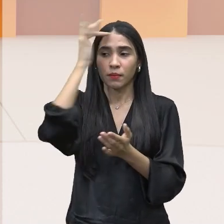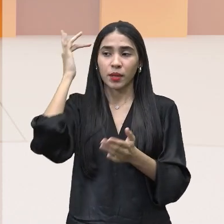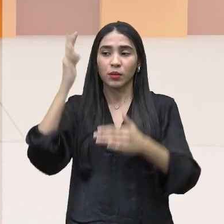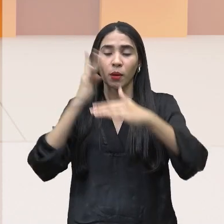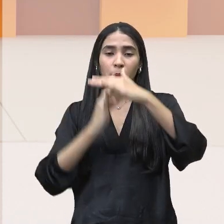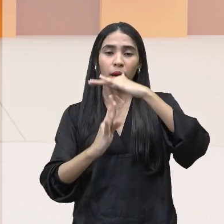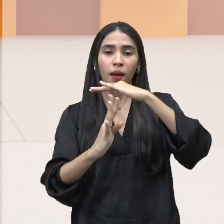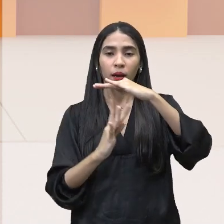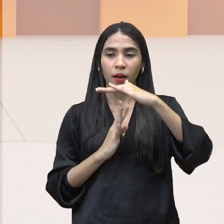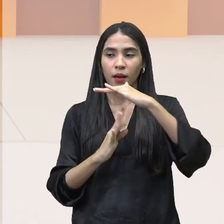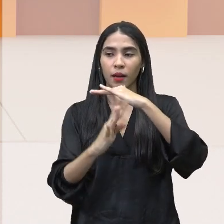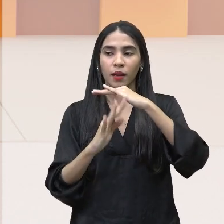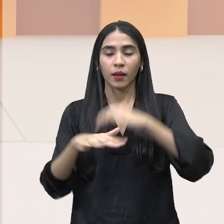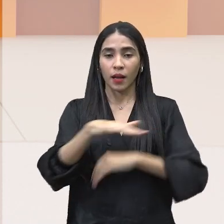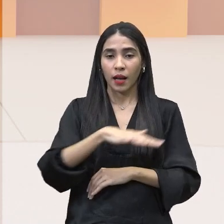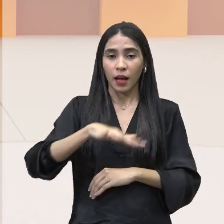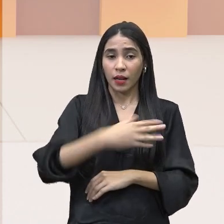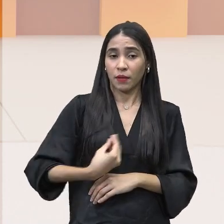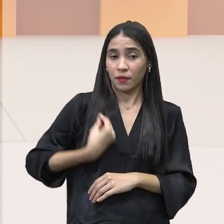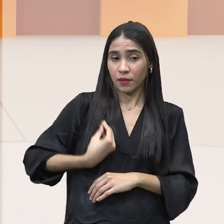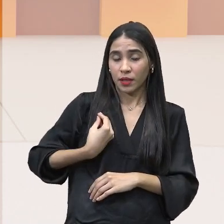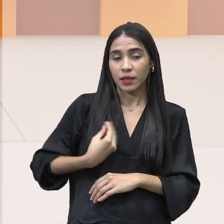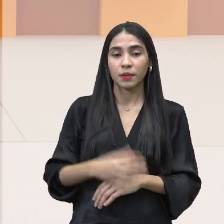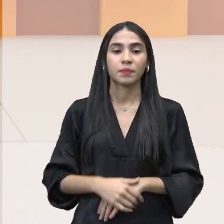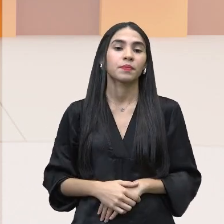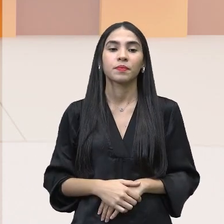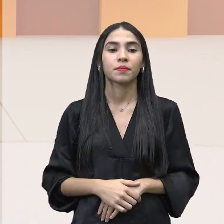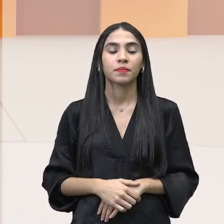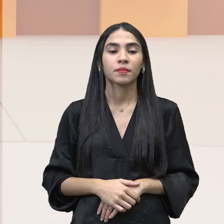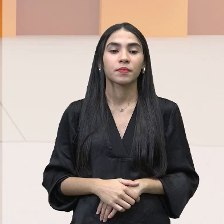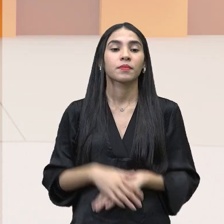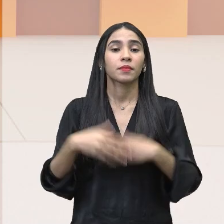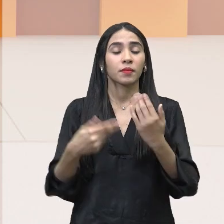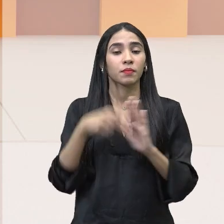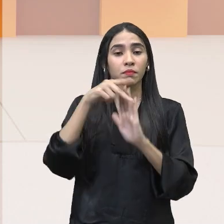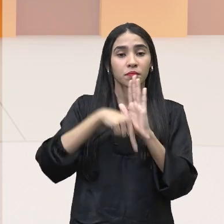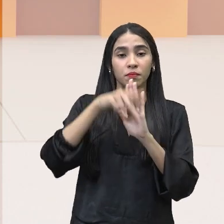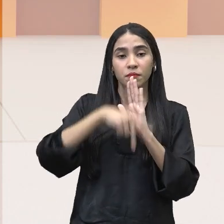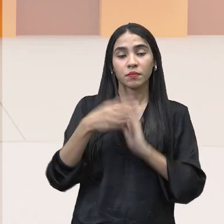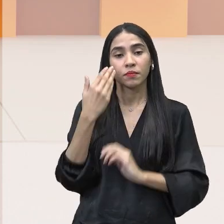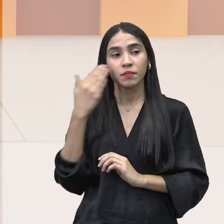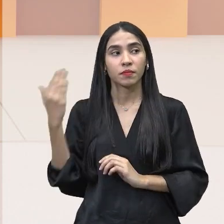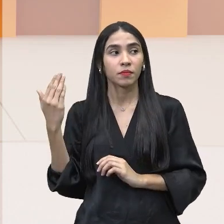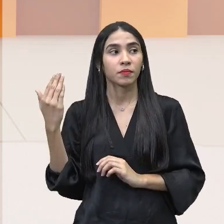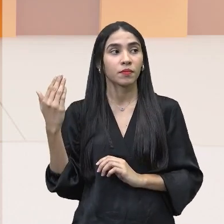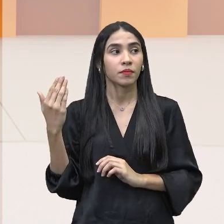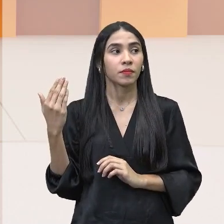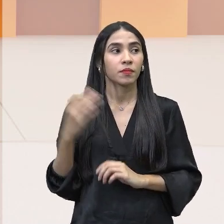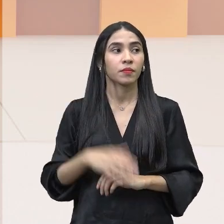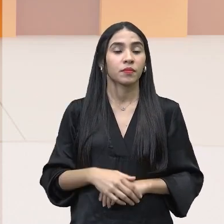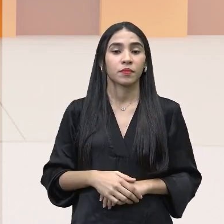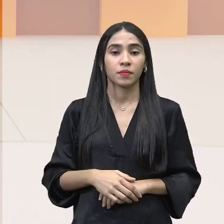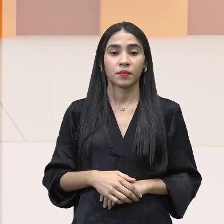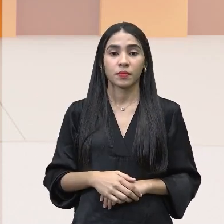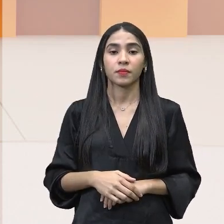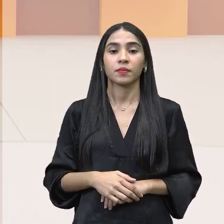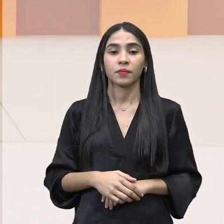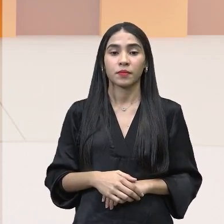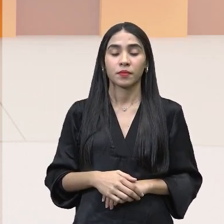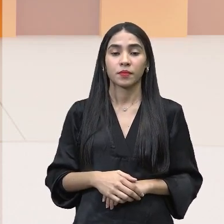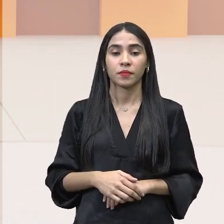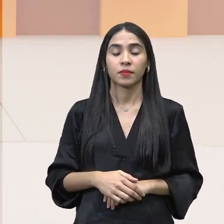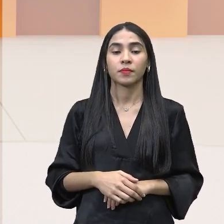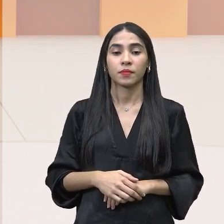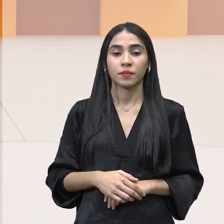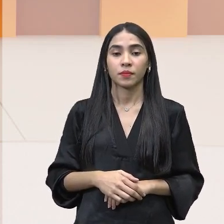de povoamento. E aí, vamos começar com um dos grandes projetos aí, que é a Operação Amazônica, a federalização